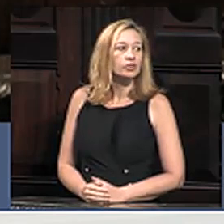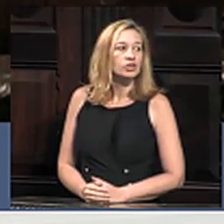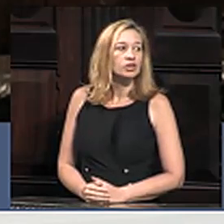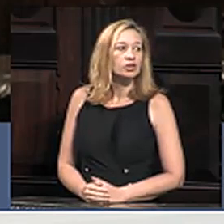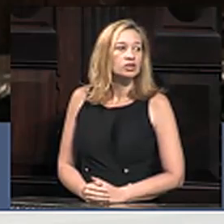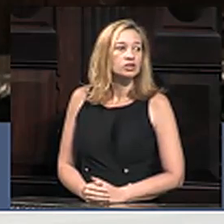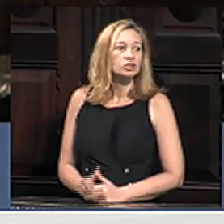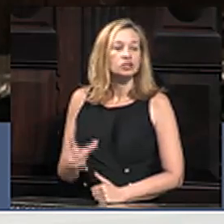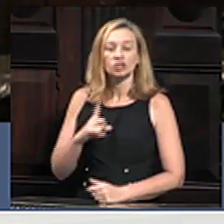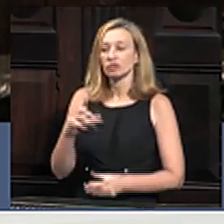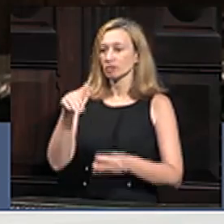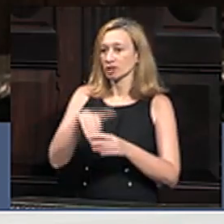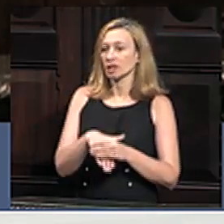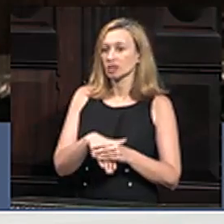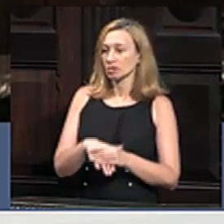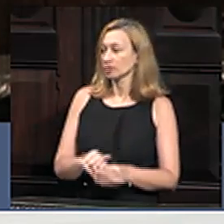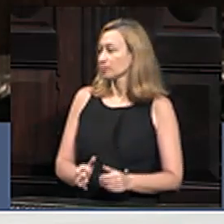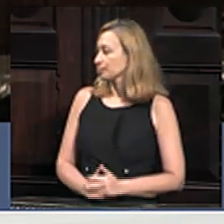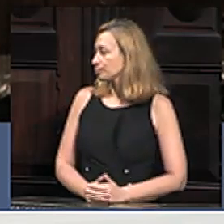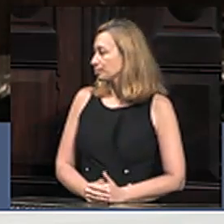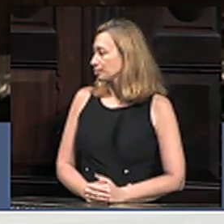tivemos as eleições gerais.